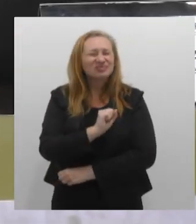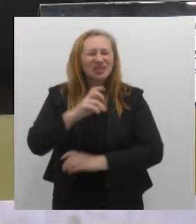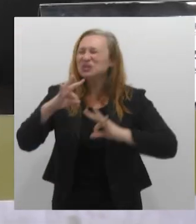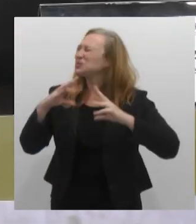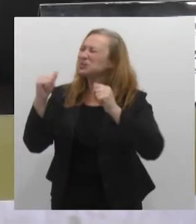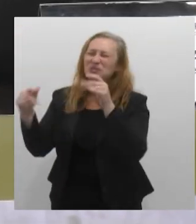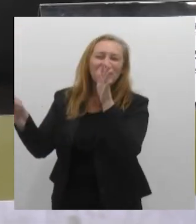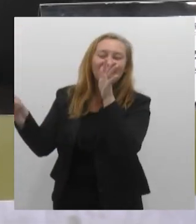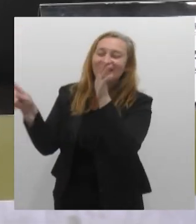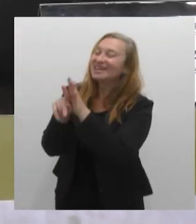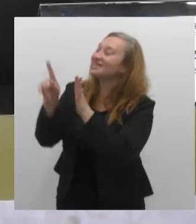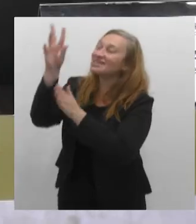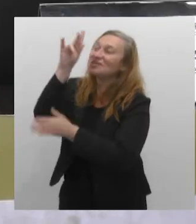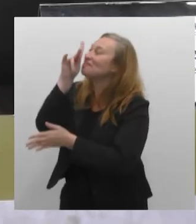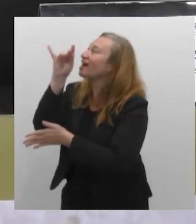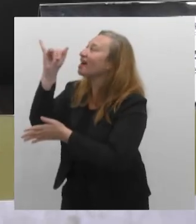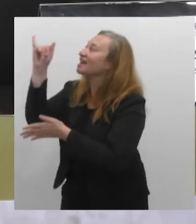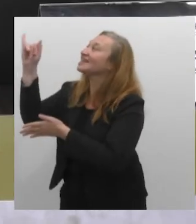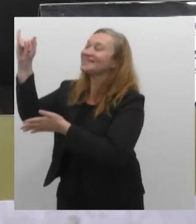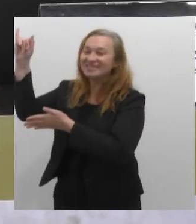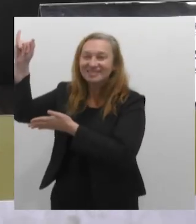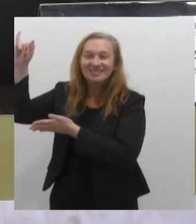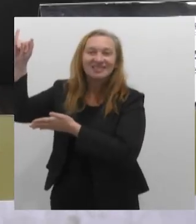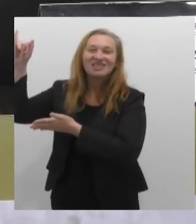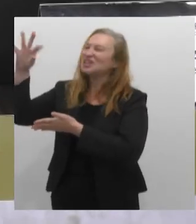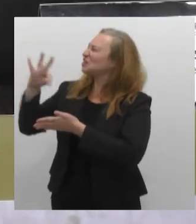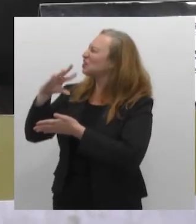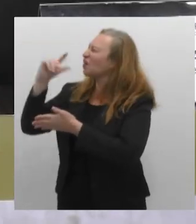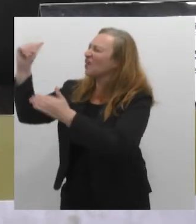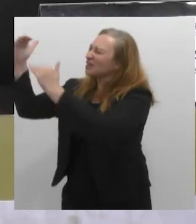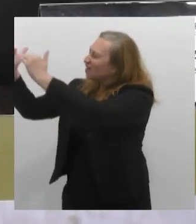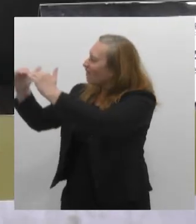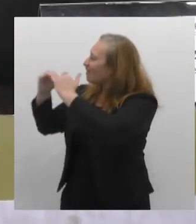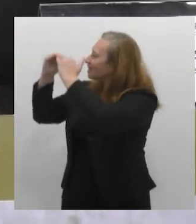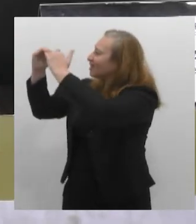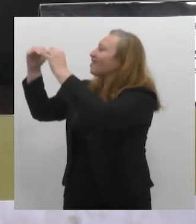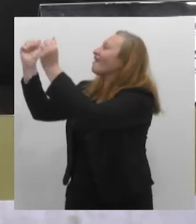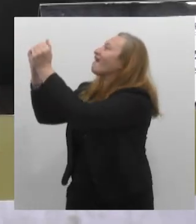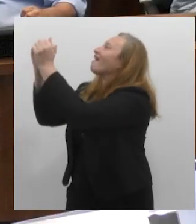Tudo é do Pai, toda honra.